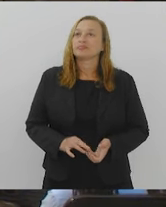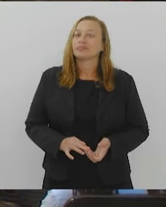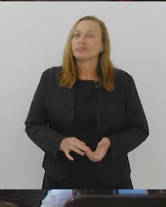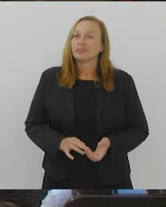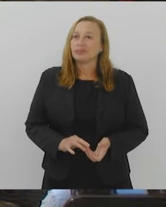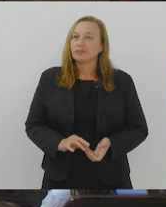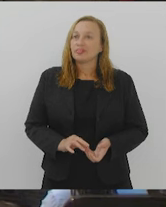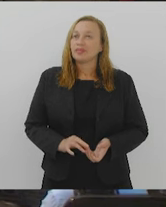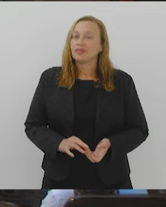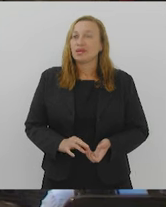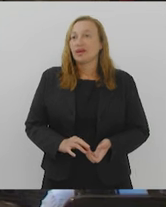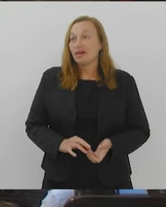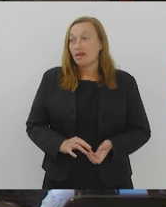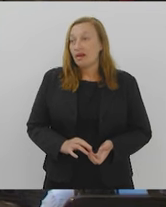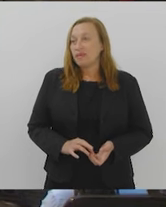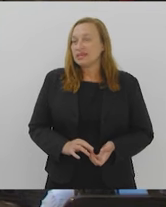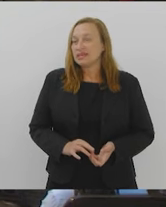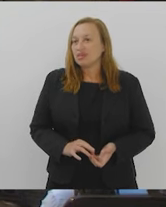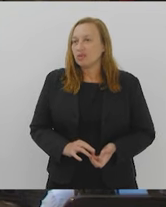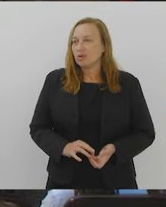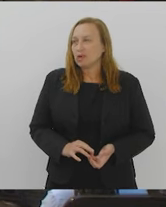Acho que eu fiz o contrário, eu fechei.